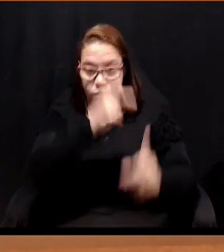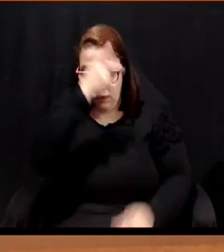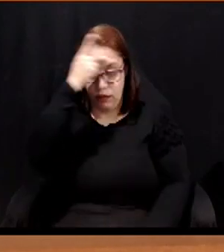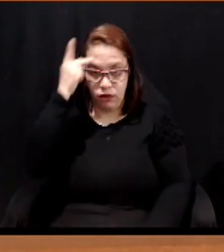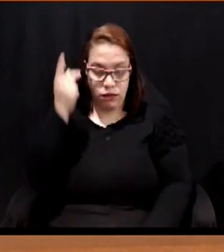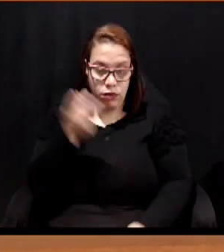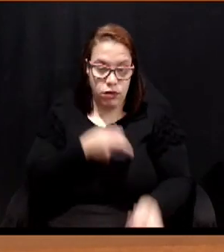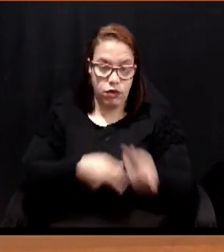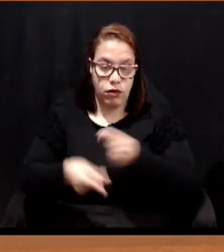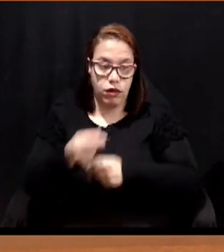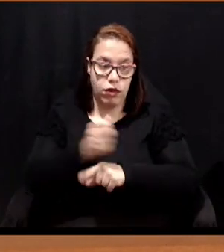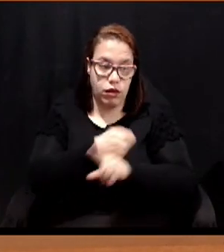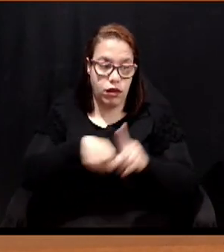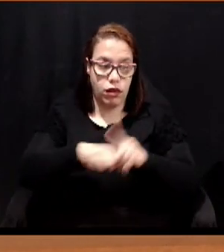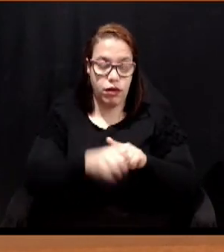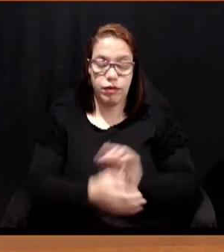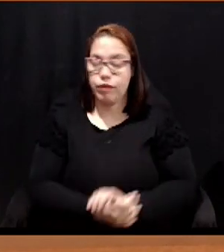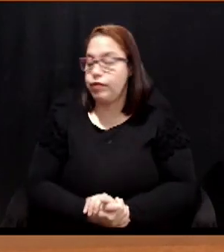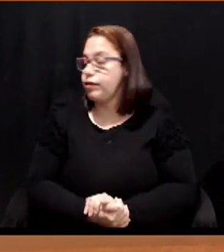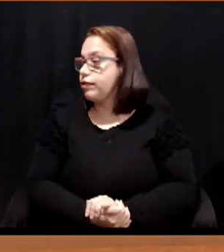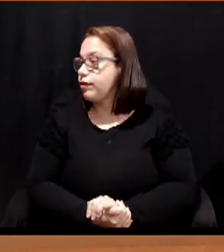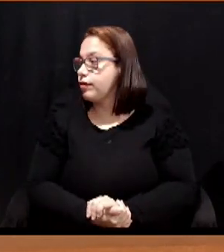sociais.